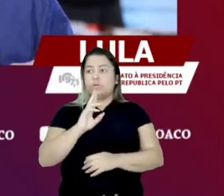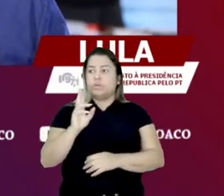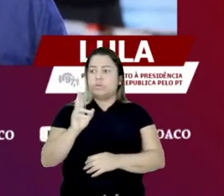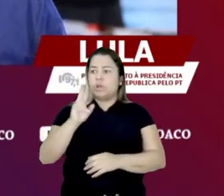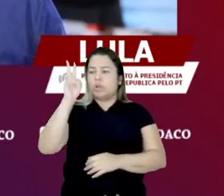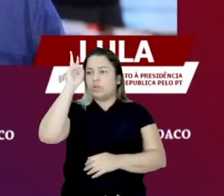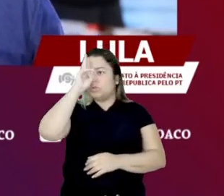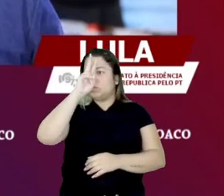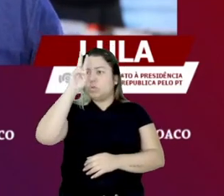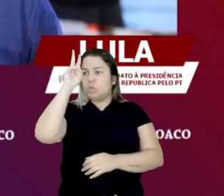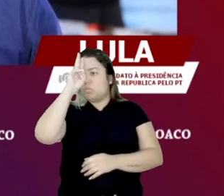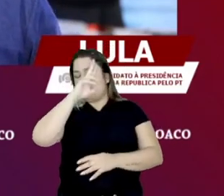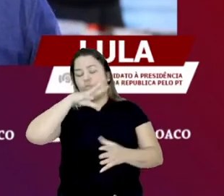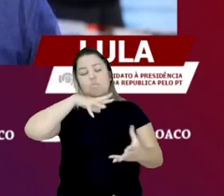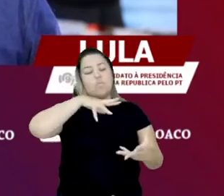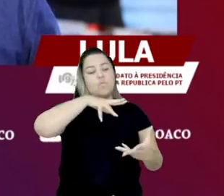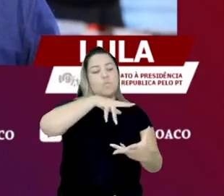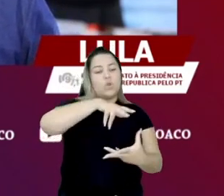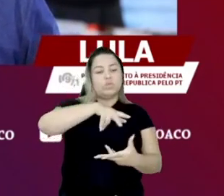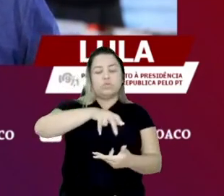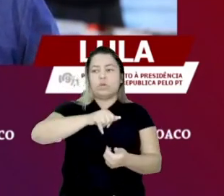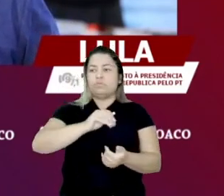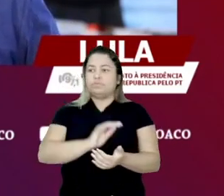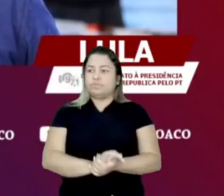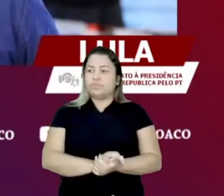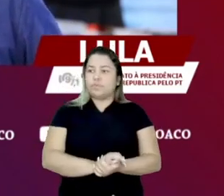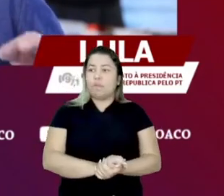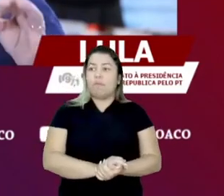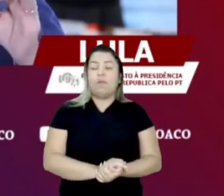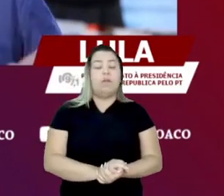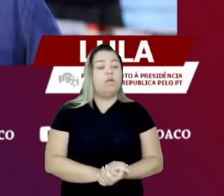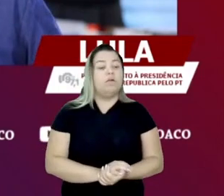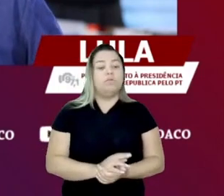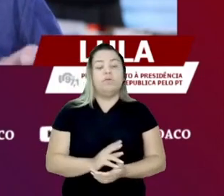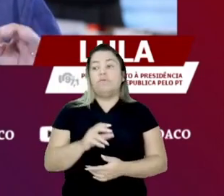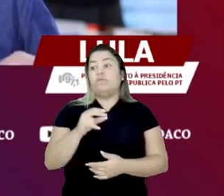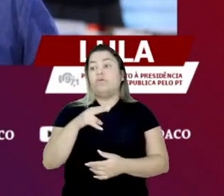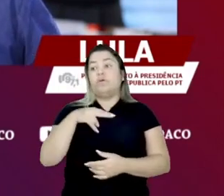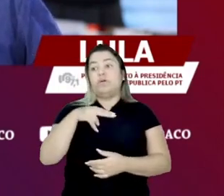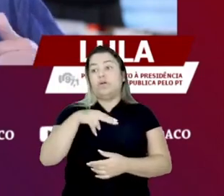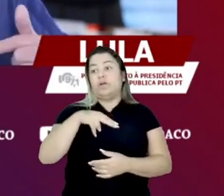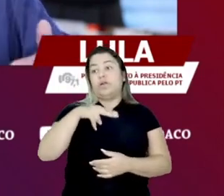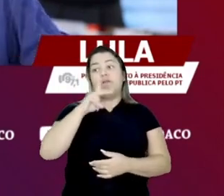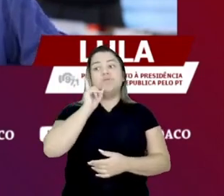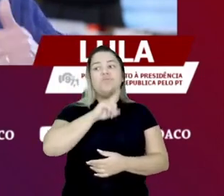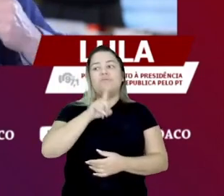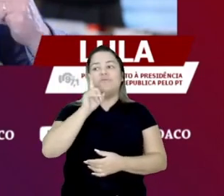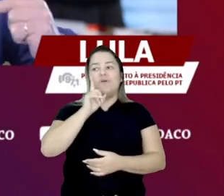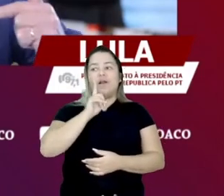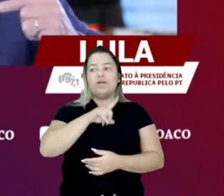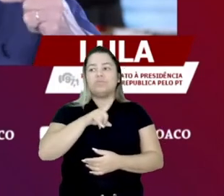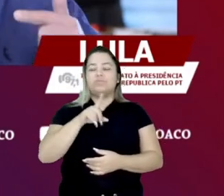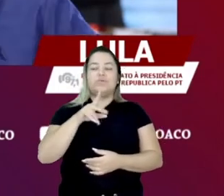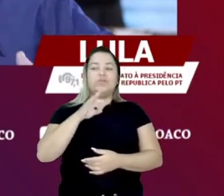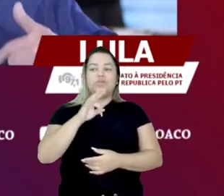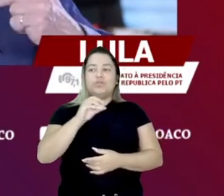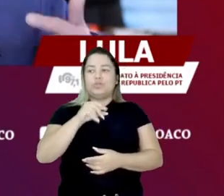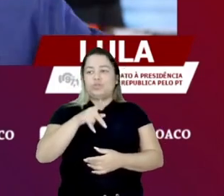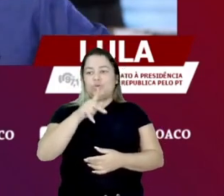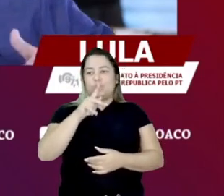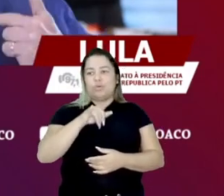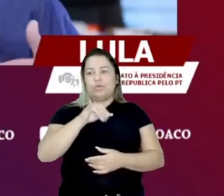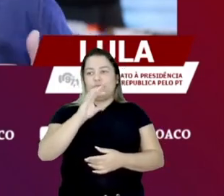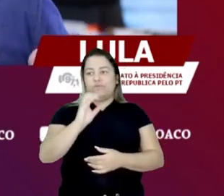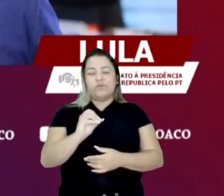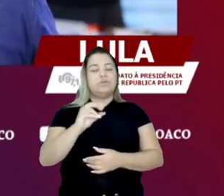São Paulo. Nós fizemos uma capitalização na época de 70 bilhões de reais e transformamos a Petrobras na segunda empresa